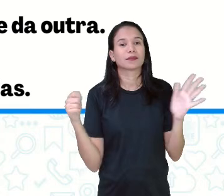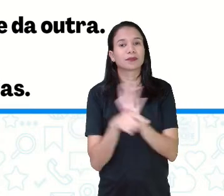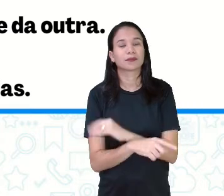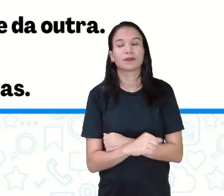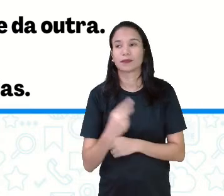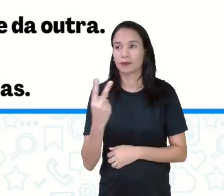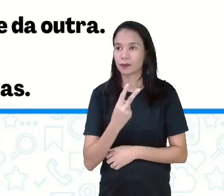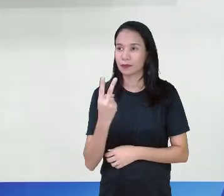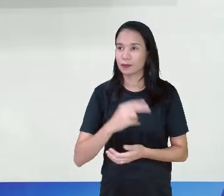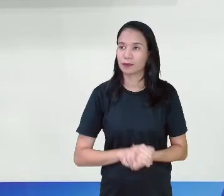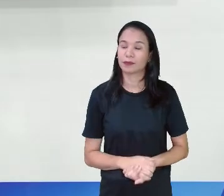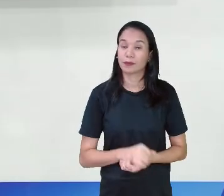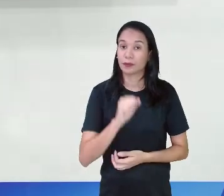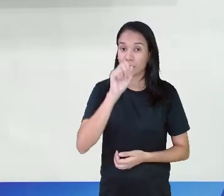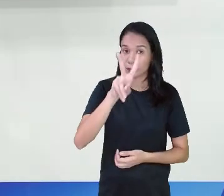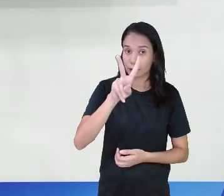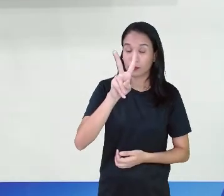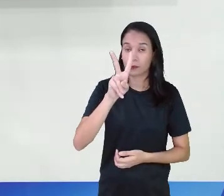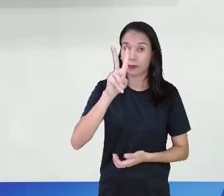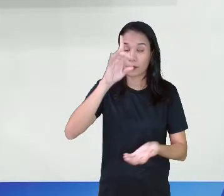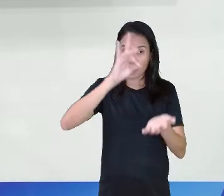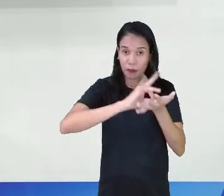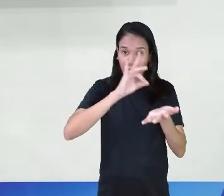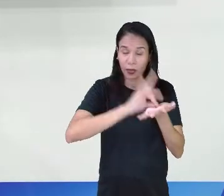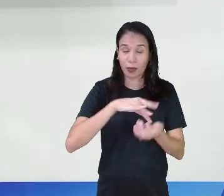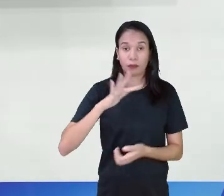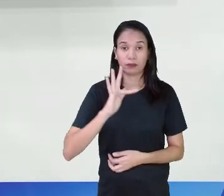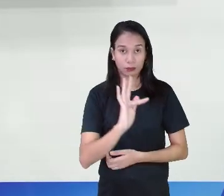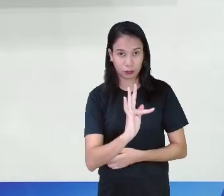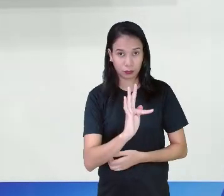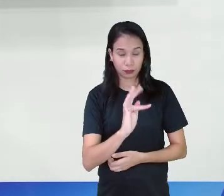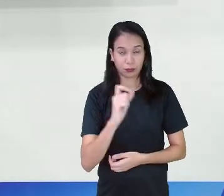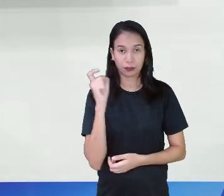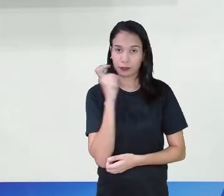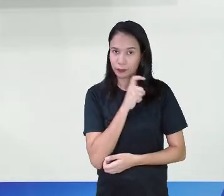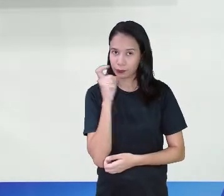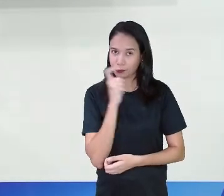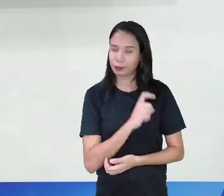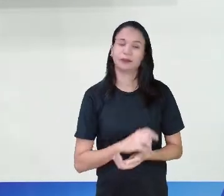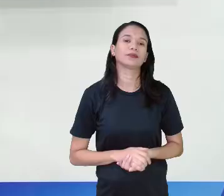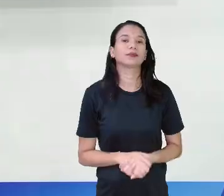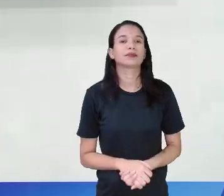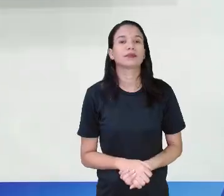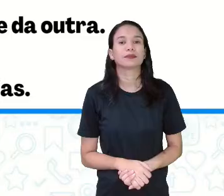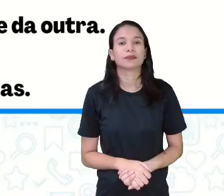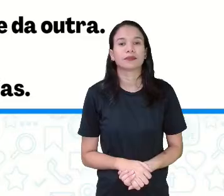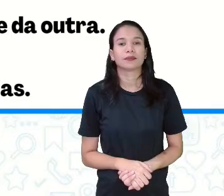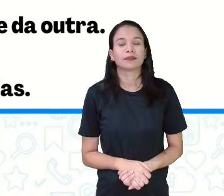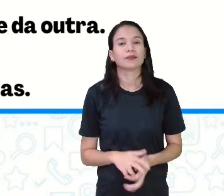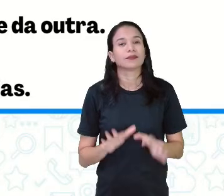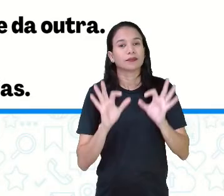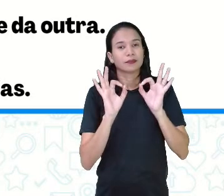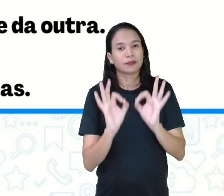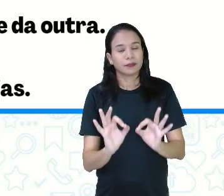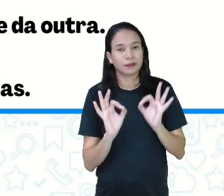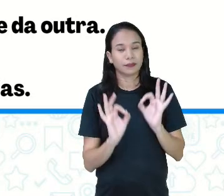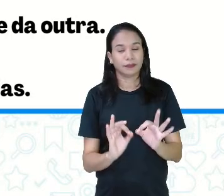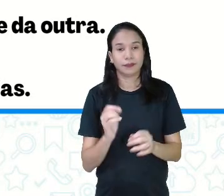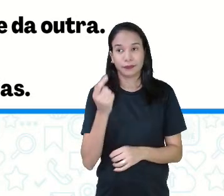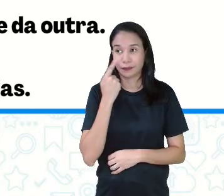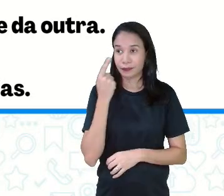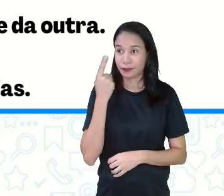para a outra. É colocar V para as frases verdadeiras e F para as frases falsas, tá certo, gente? Então,